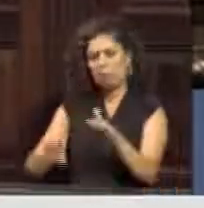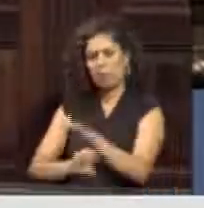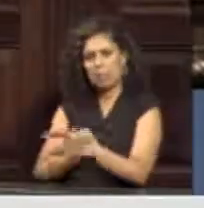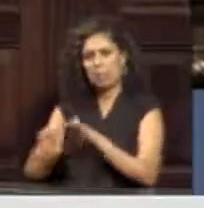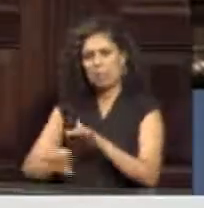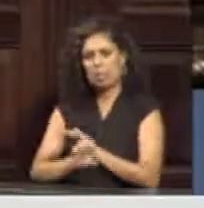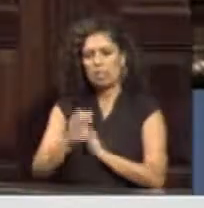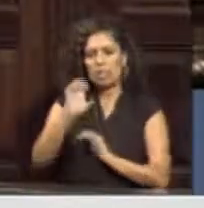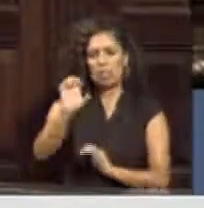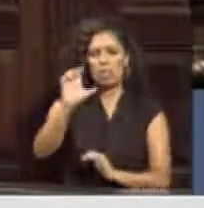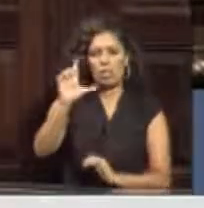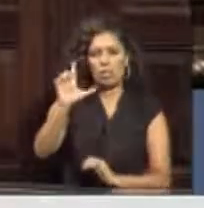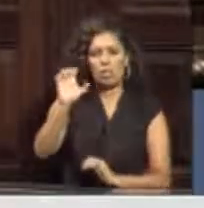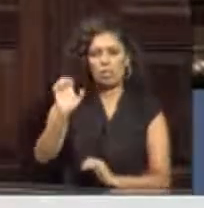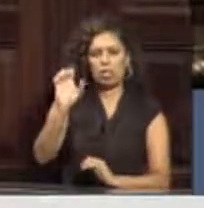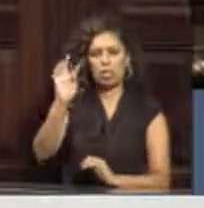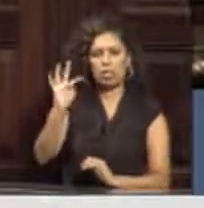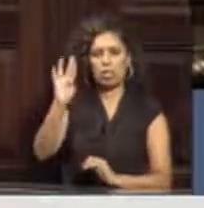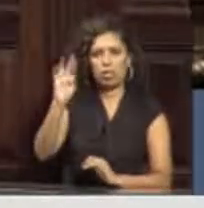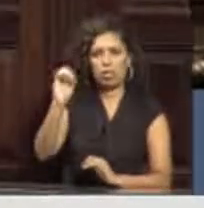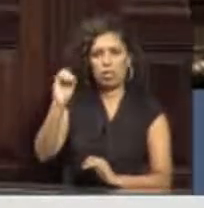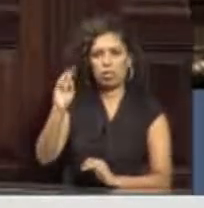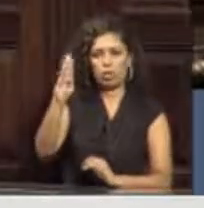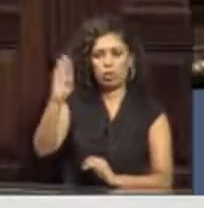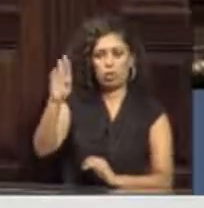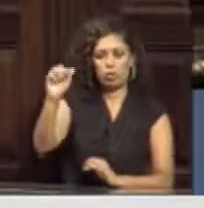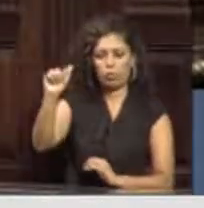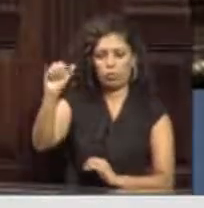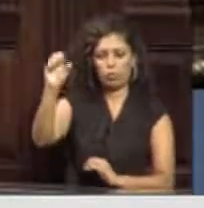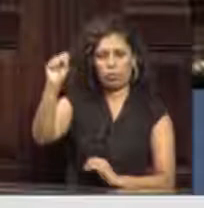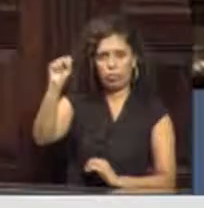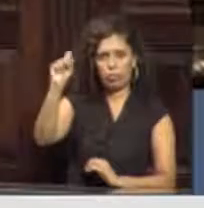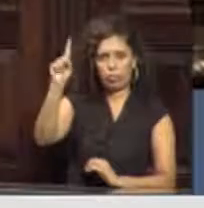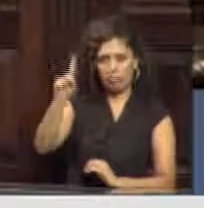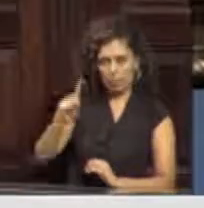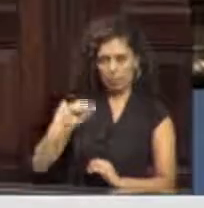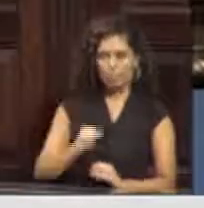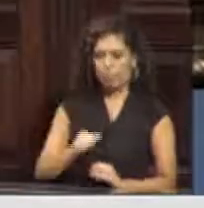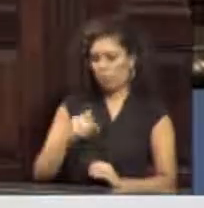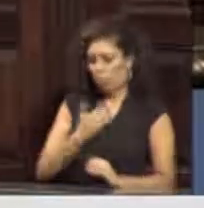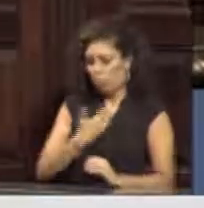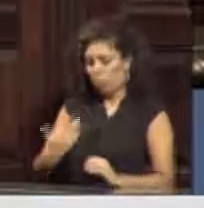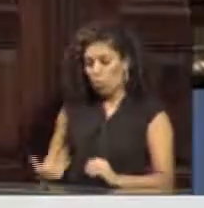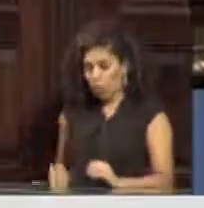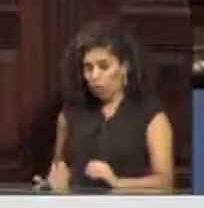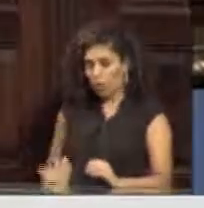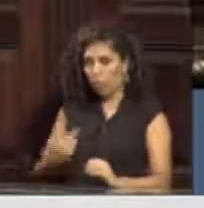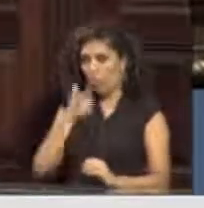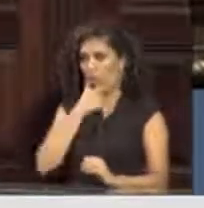que esse governo, o desgoverno do presidente Temer,